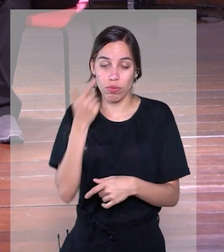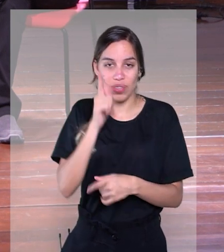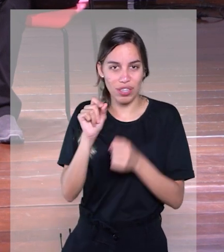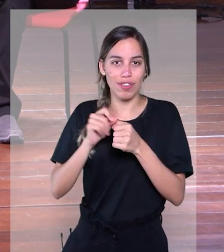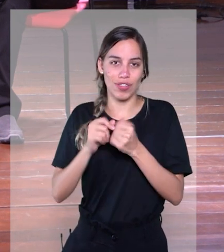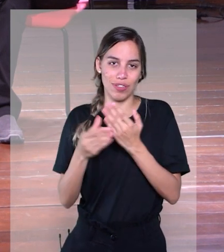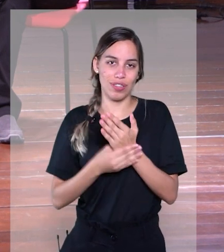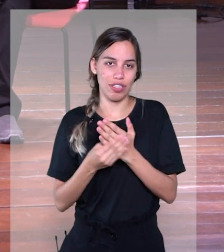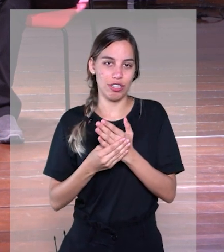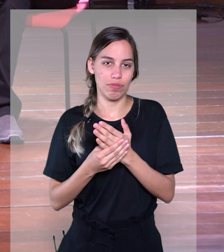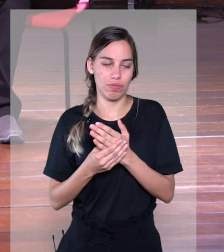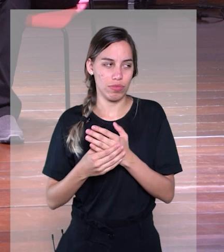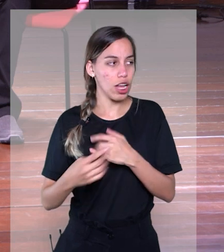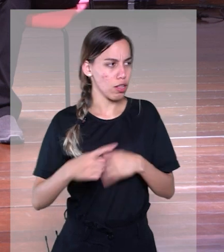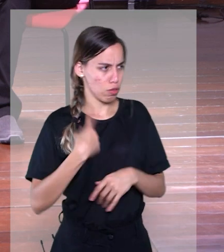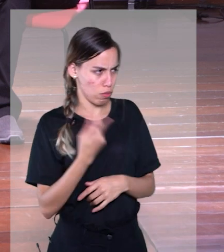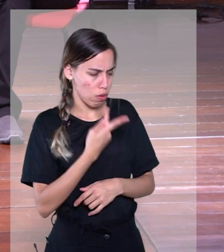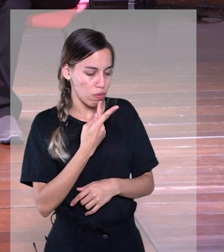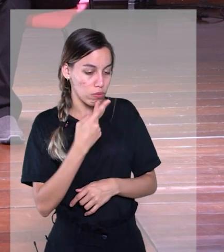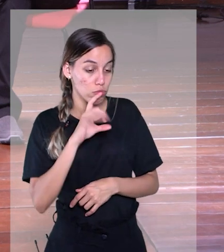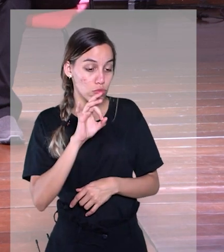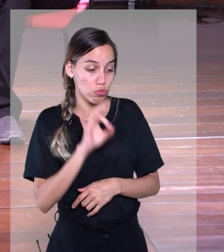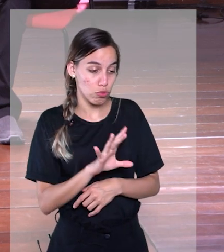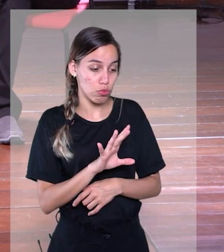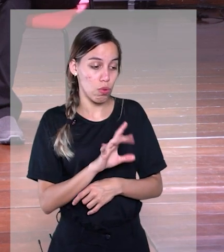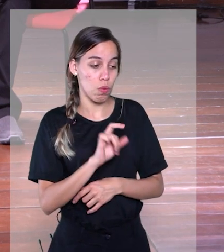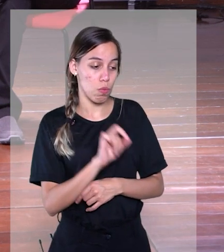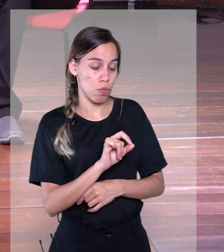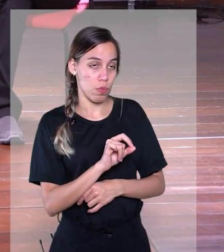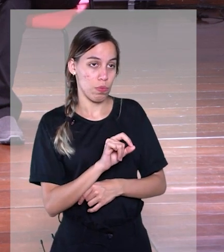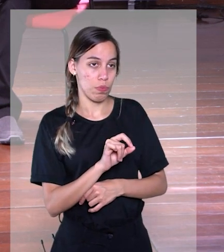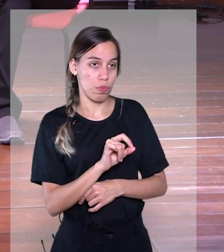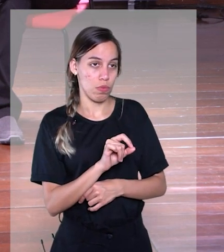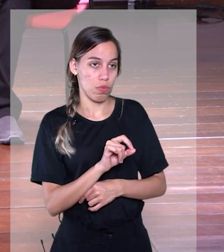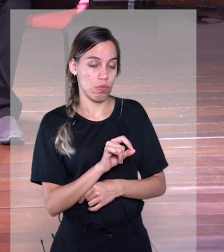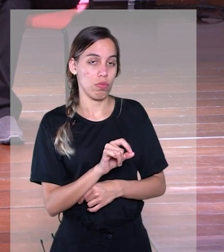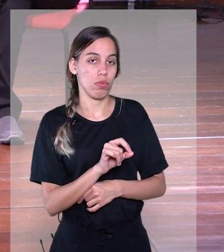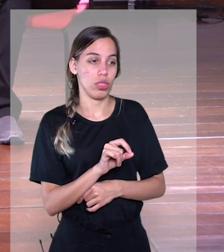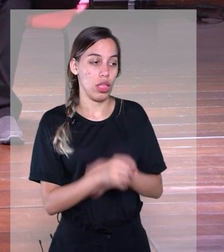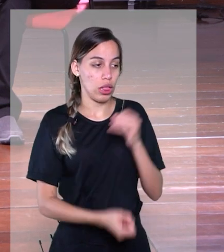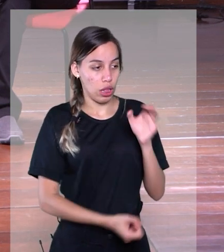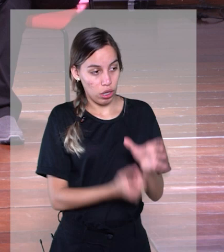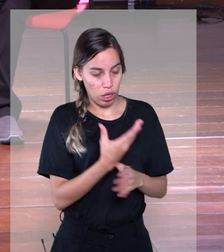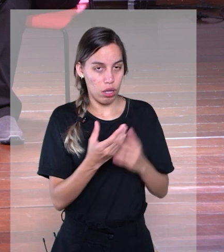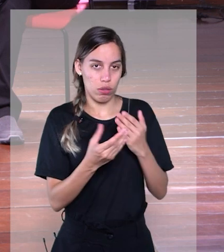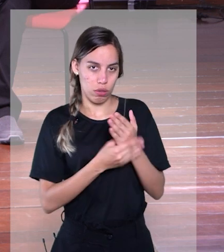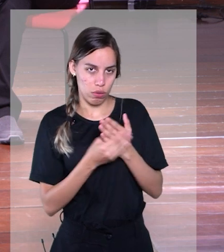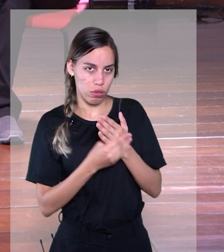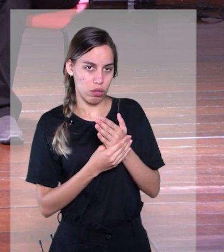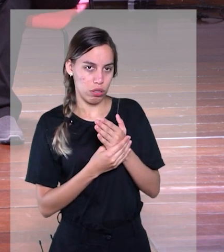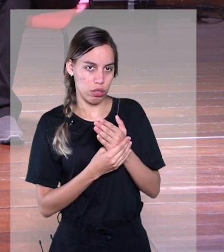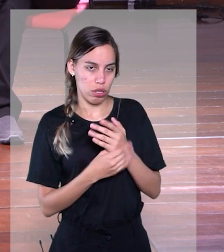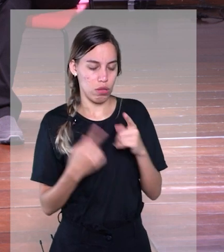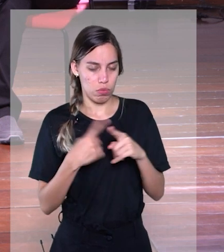agora falou do processo de concepção, vamos dizer assim, elaboração do livro, que o Adriano